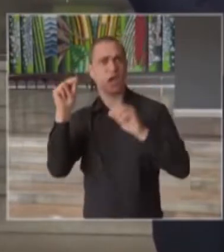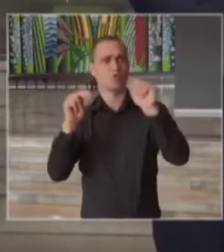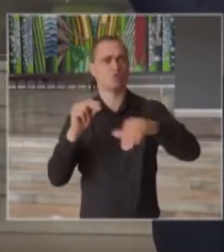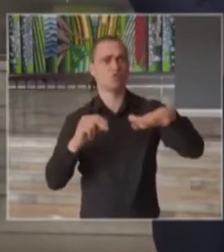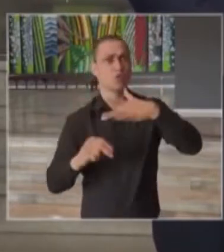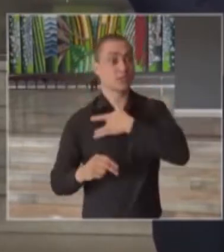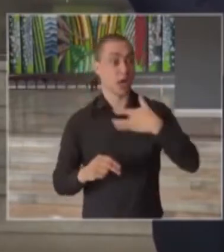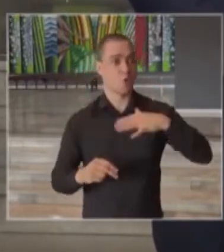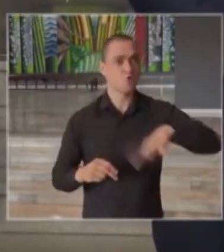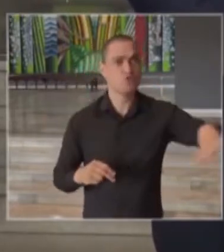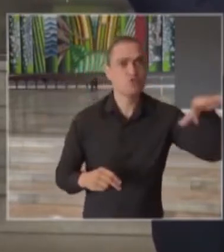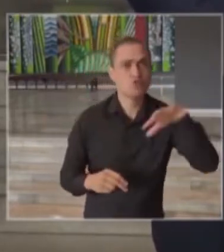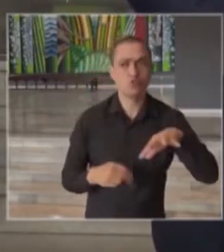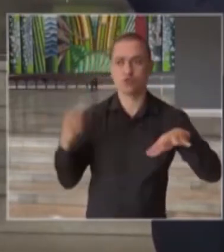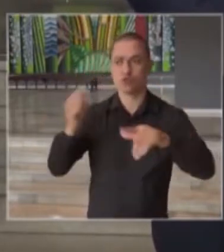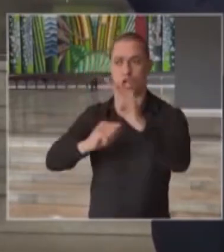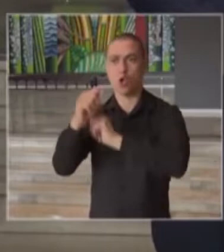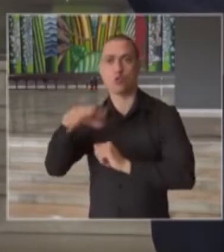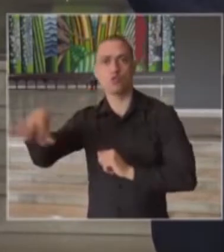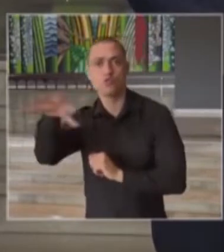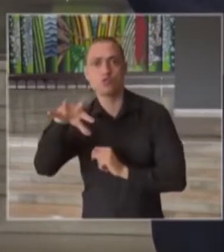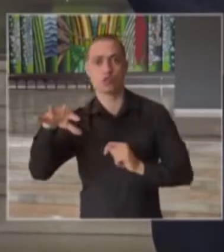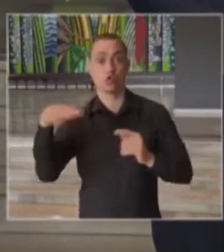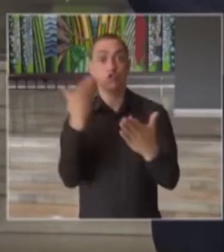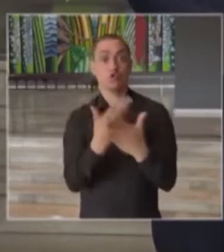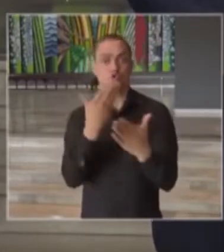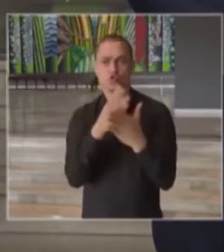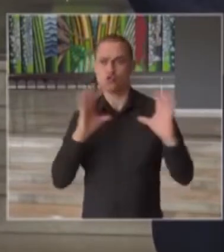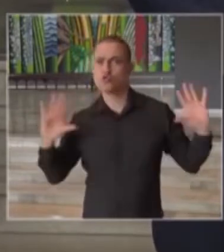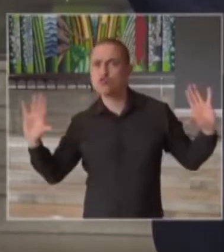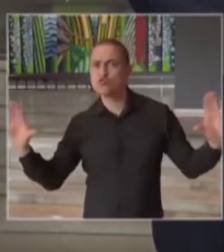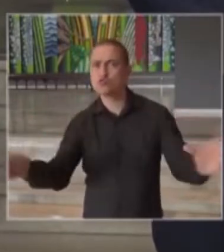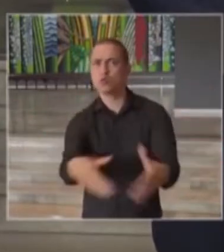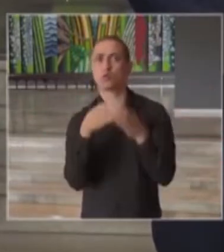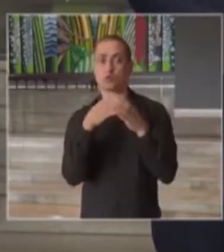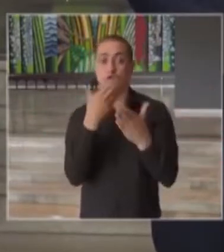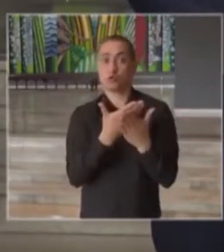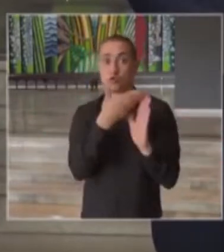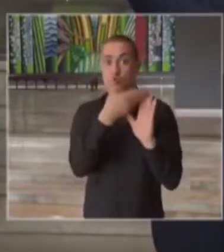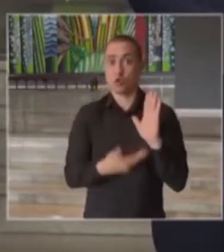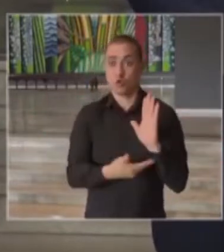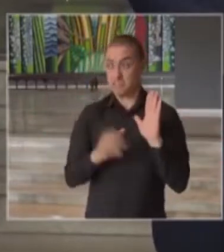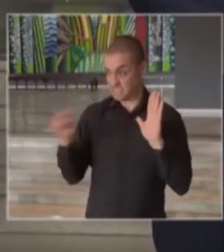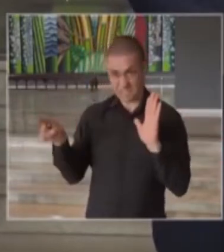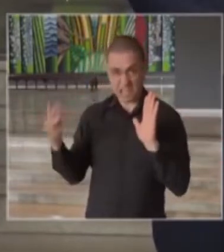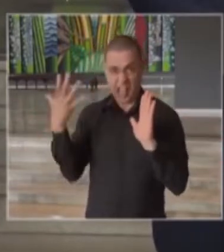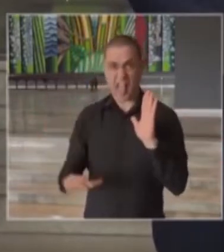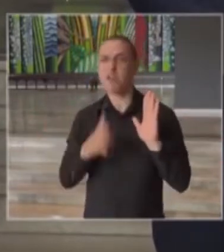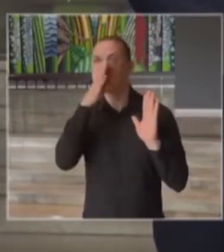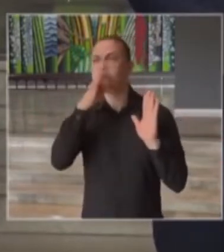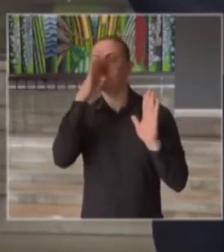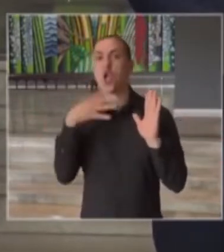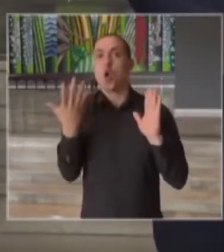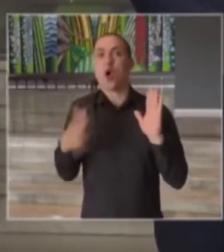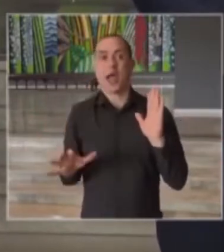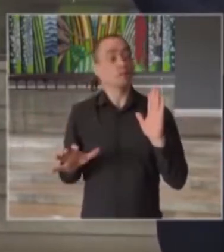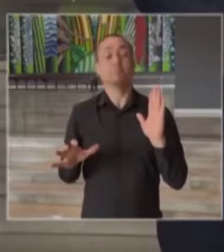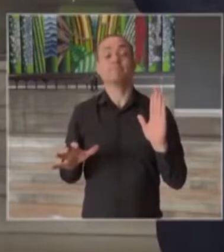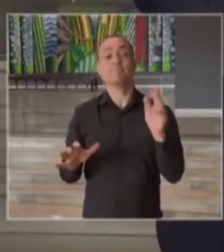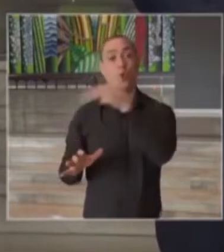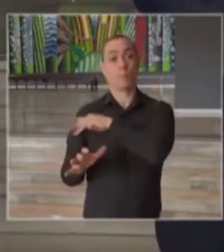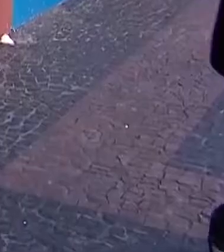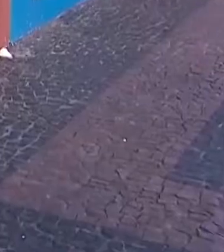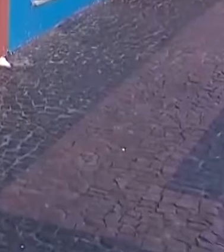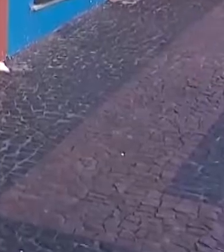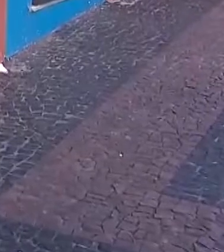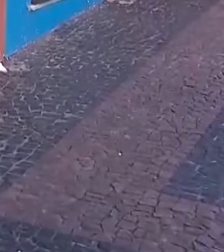com a área de saúde, com a área econômica, com estudo e com princípios. Os que desejarem romper os princípios responderão na